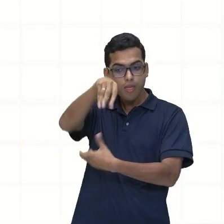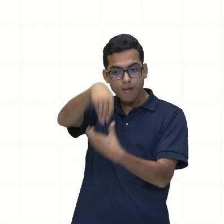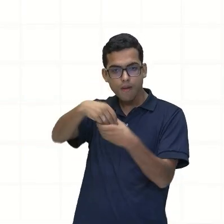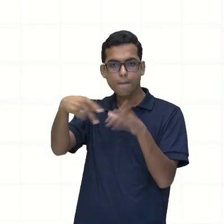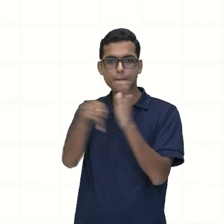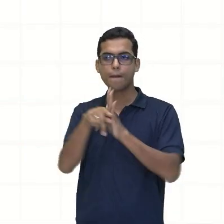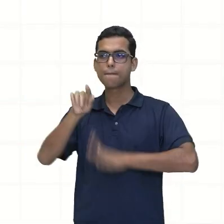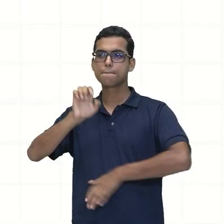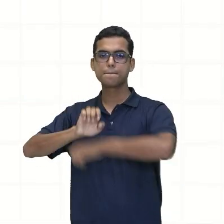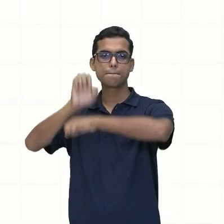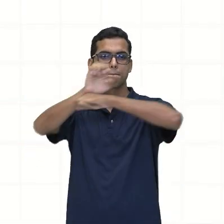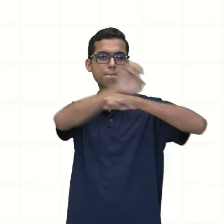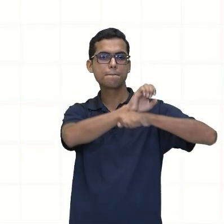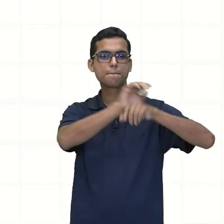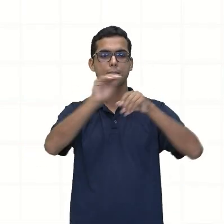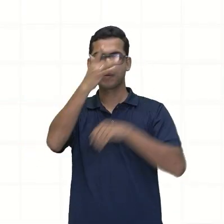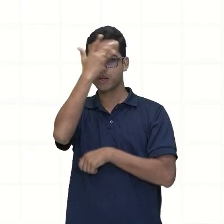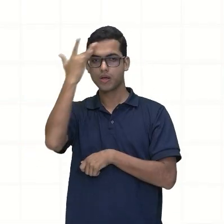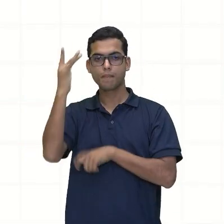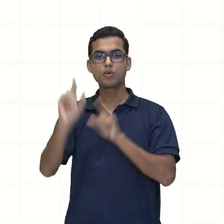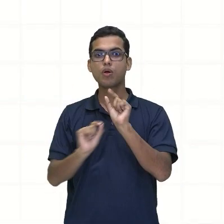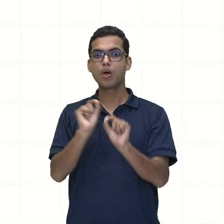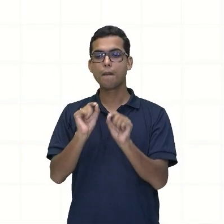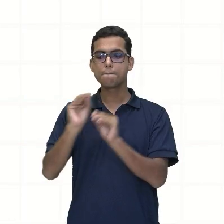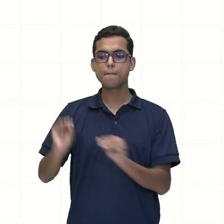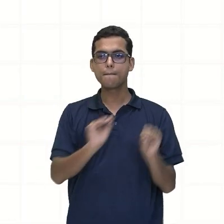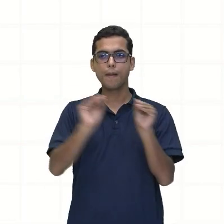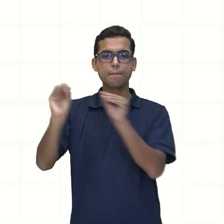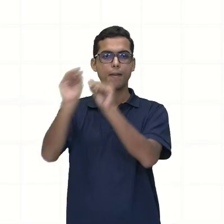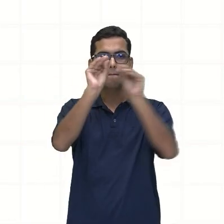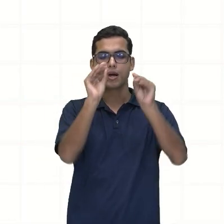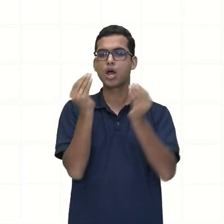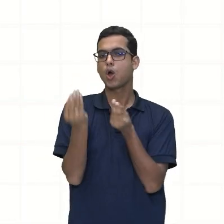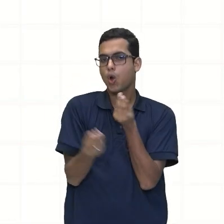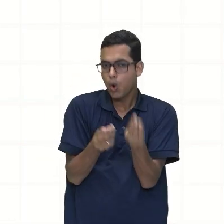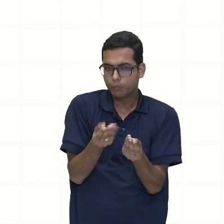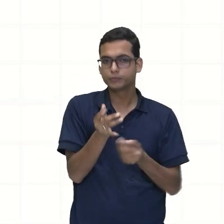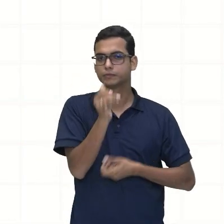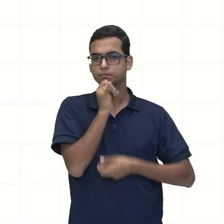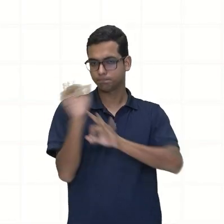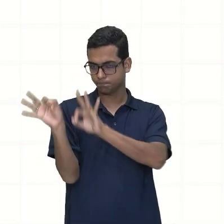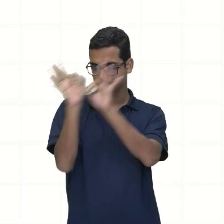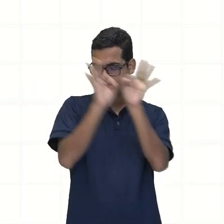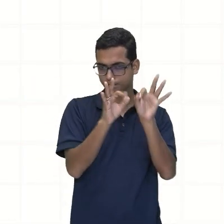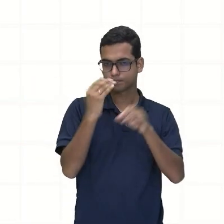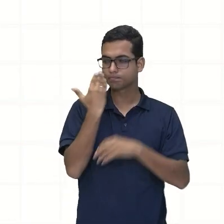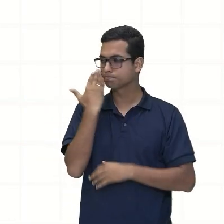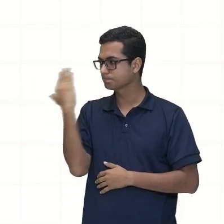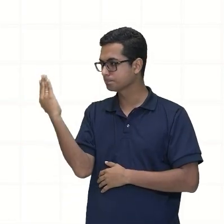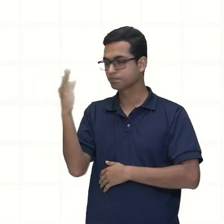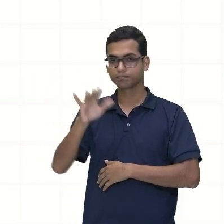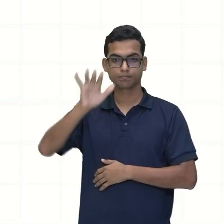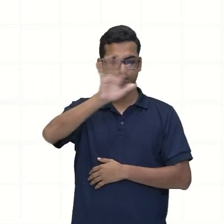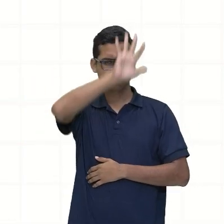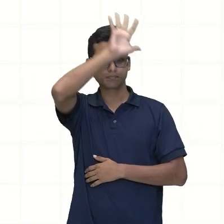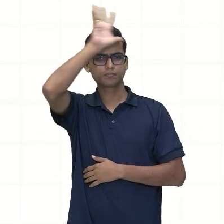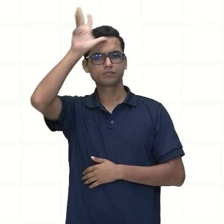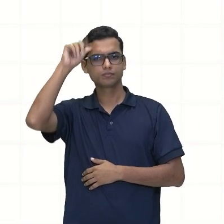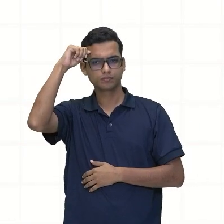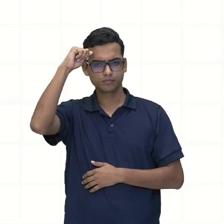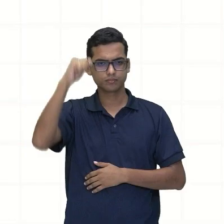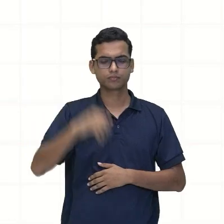A seta, ela vai estar indicando para a gente esse fluxo migratório saindo do Amazonas aqui